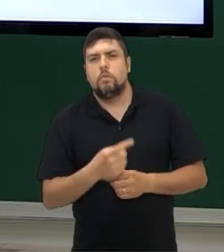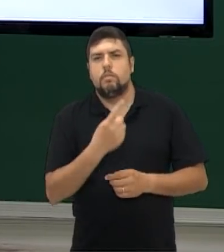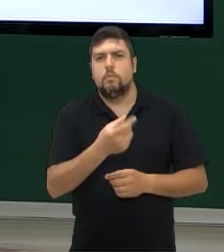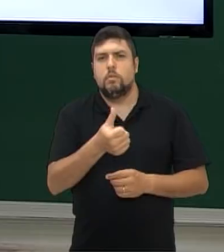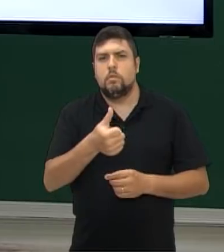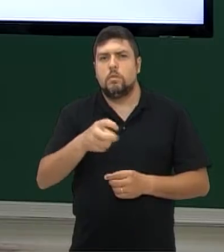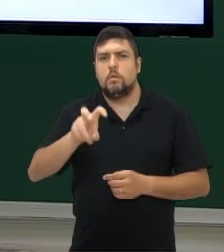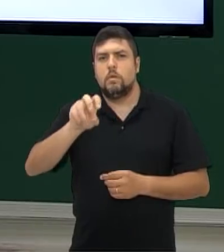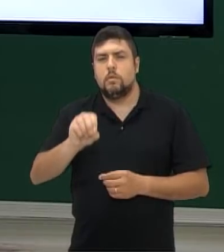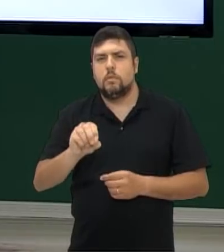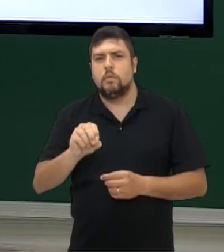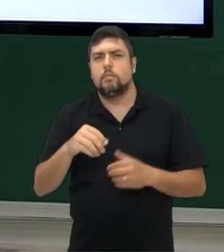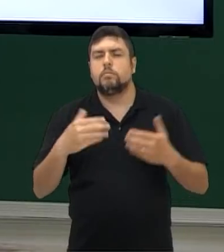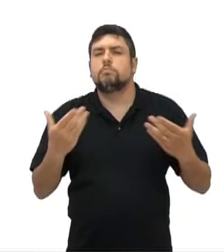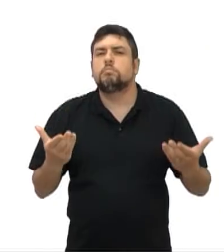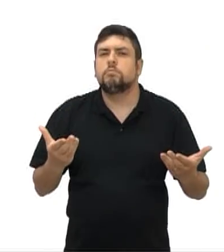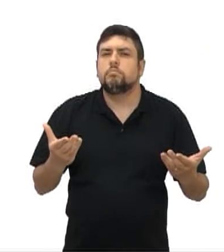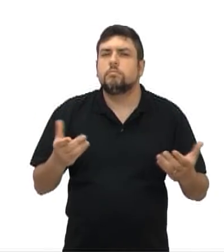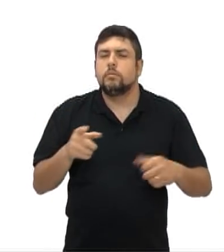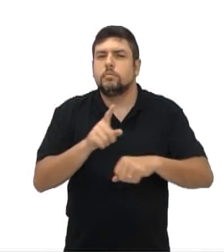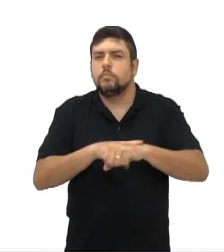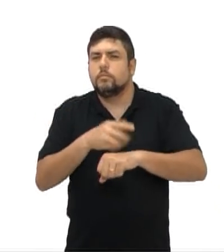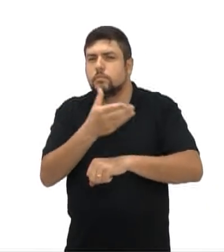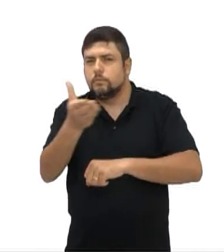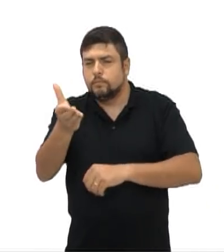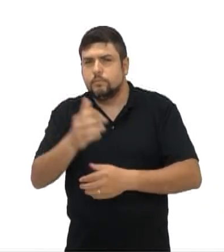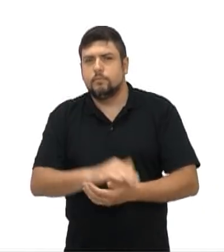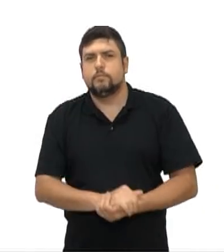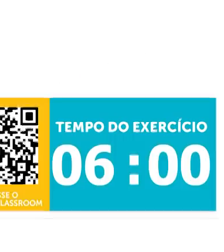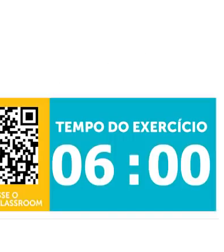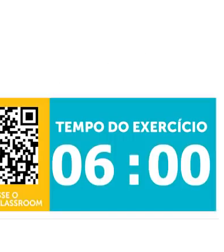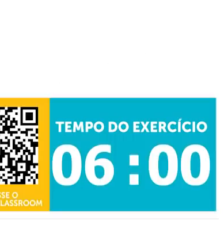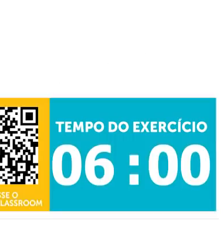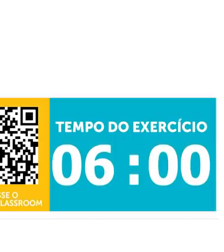1.650 gramas? Vamos lá? Tempo para vocês.